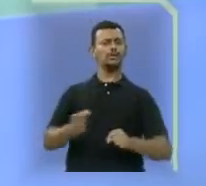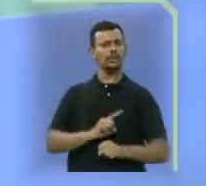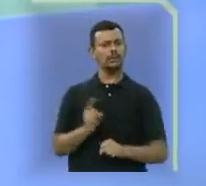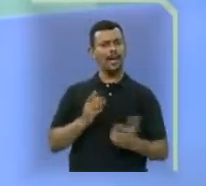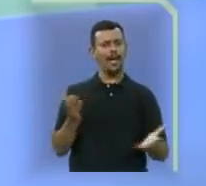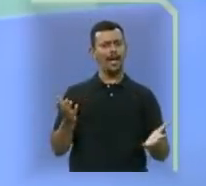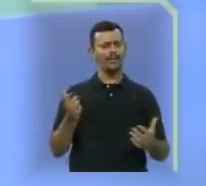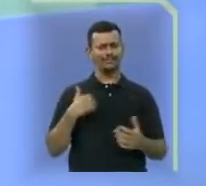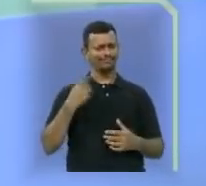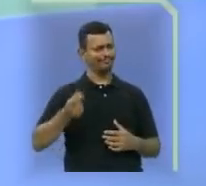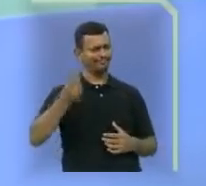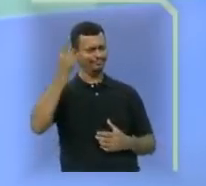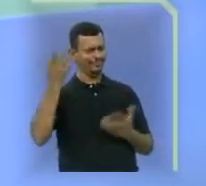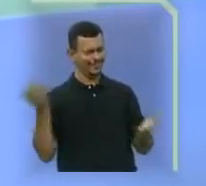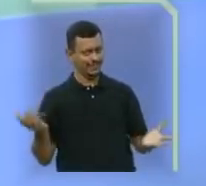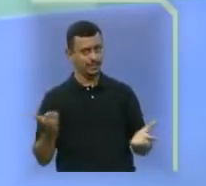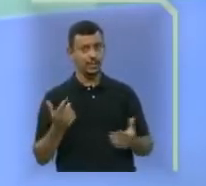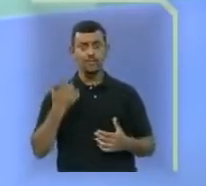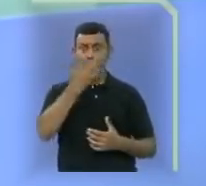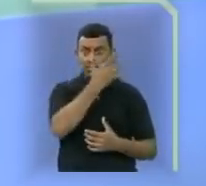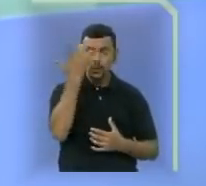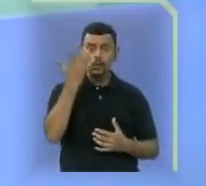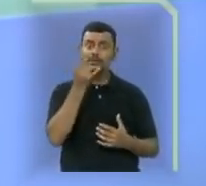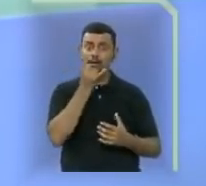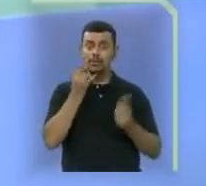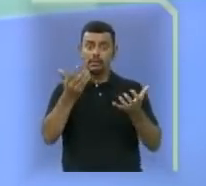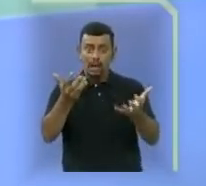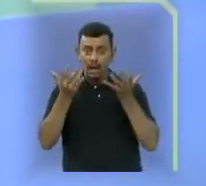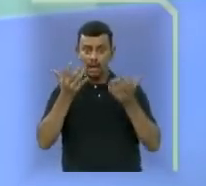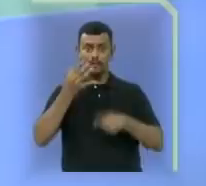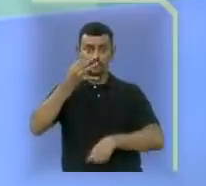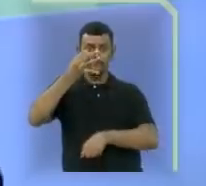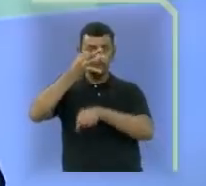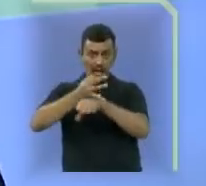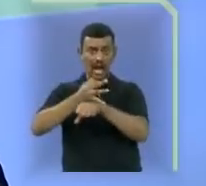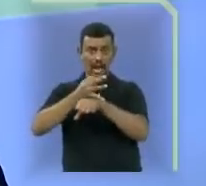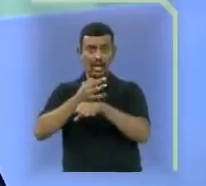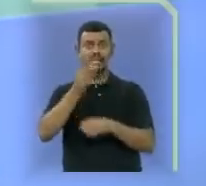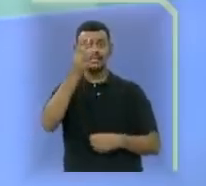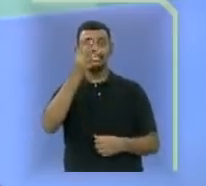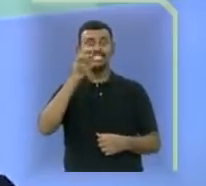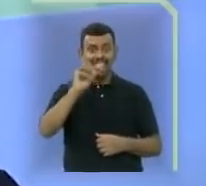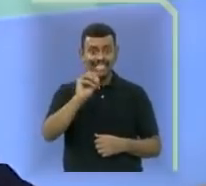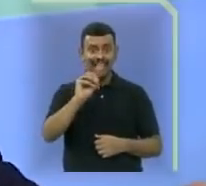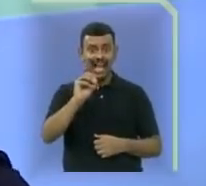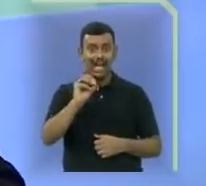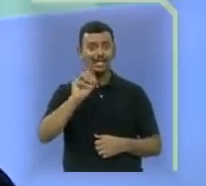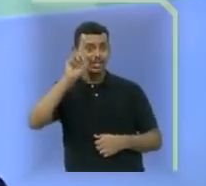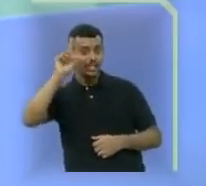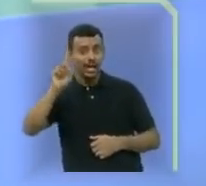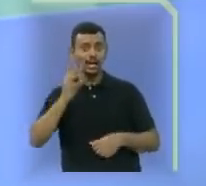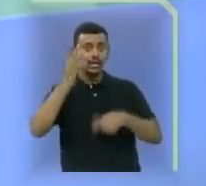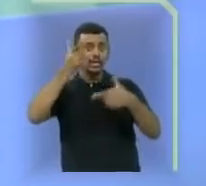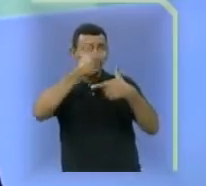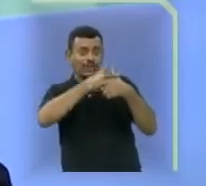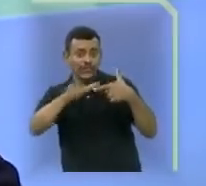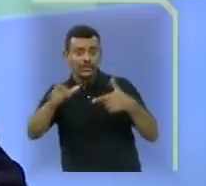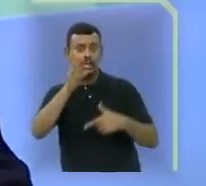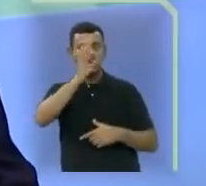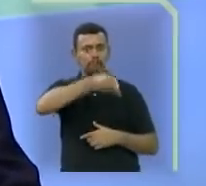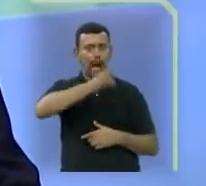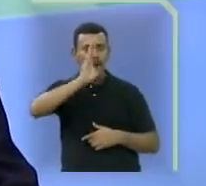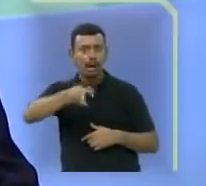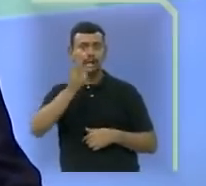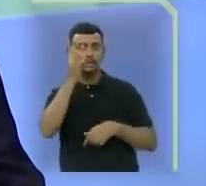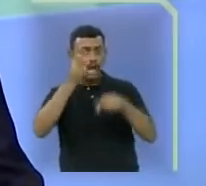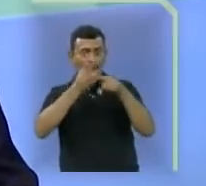lei alguém que queira tirar suas férias de 30 dias em 3 vezes. Era proibido. Esse engessamento não